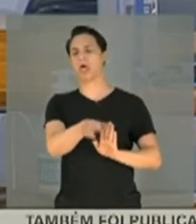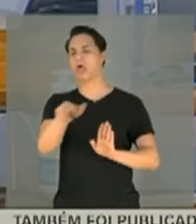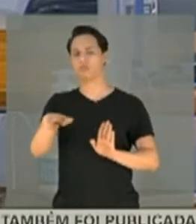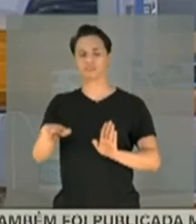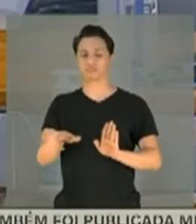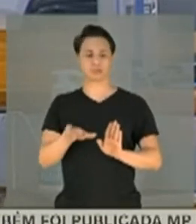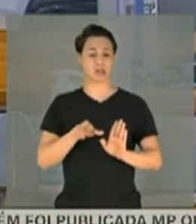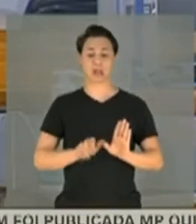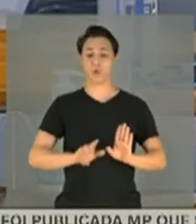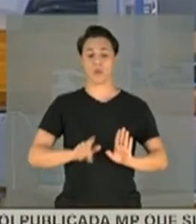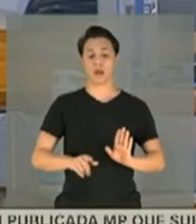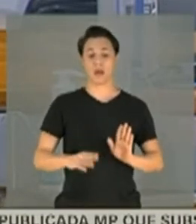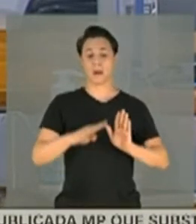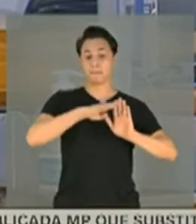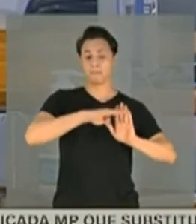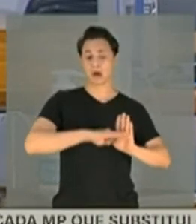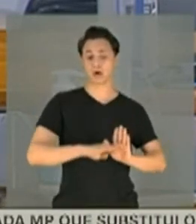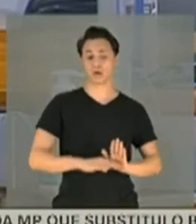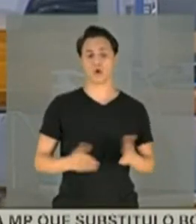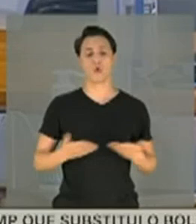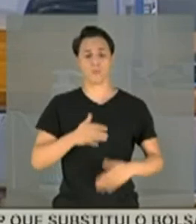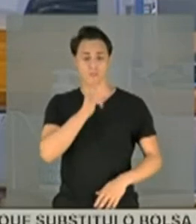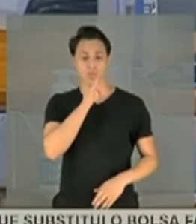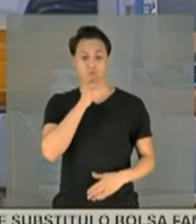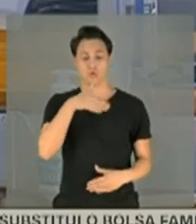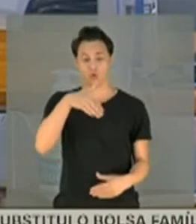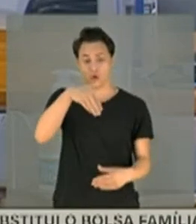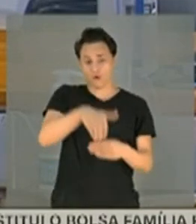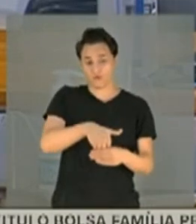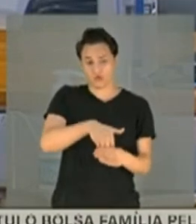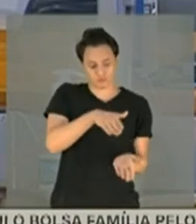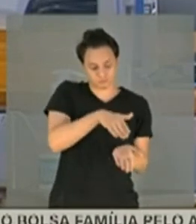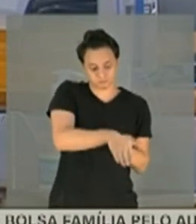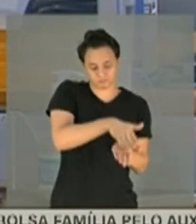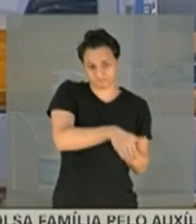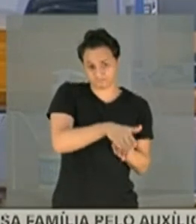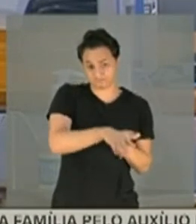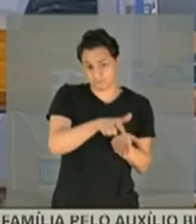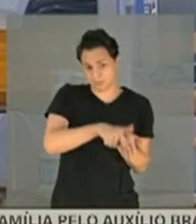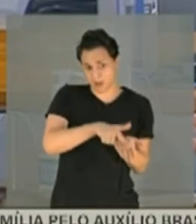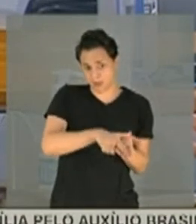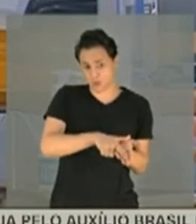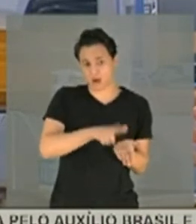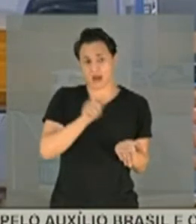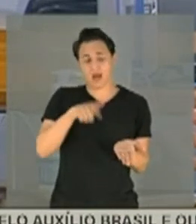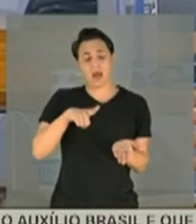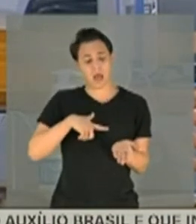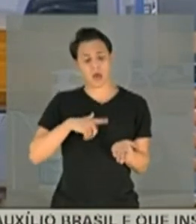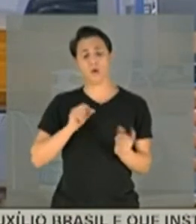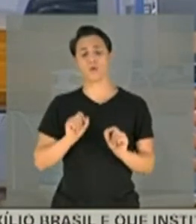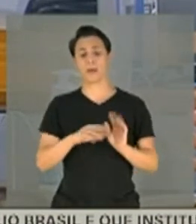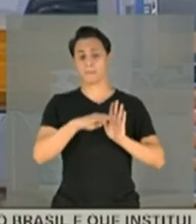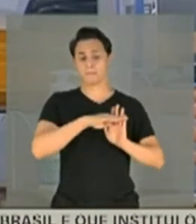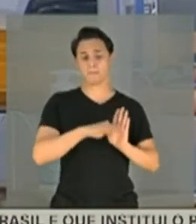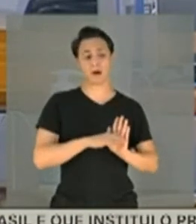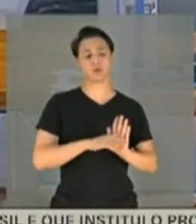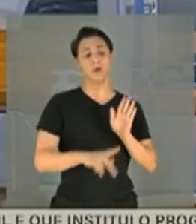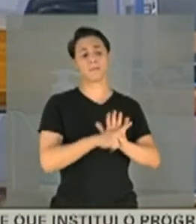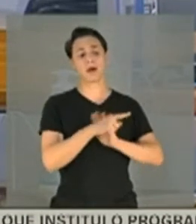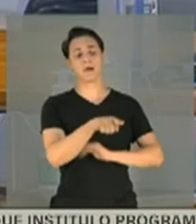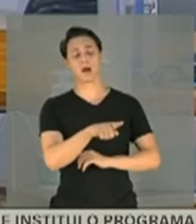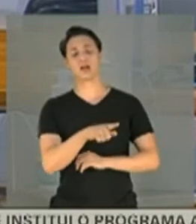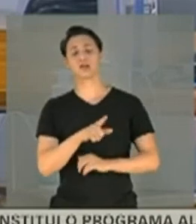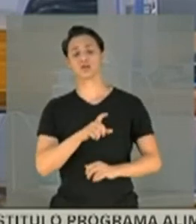as pautas que estão hoje, como, por exemplo, o voto auditável, são pautas da sociedade. É um